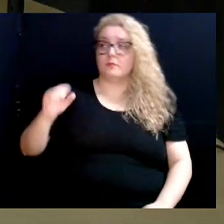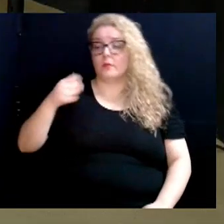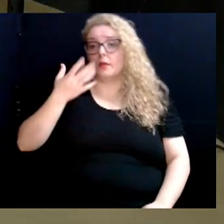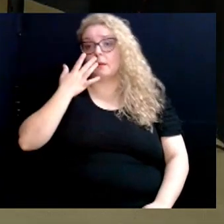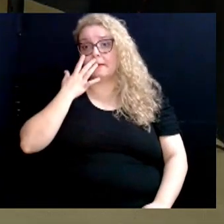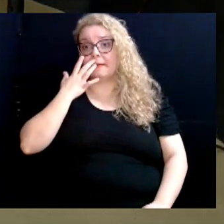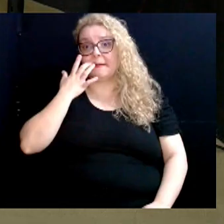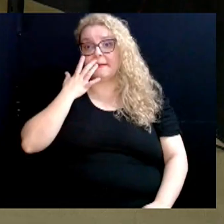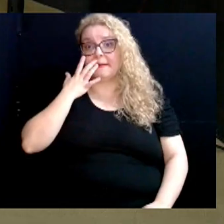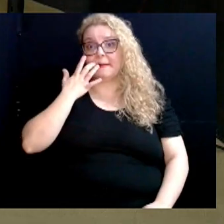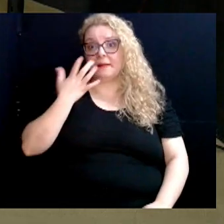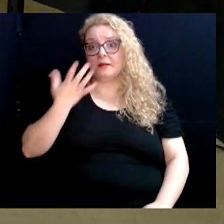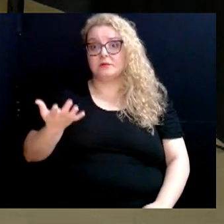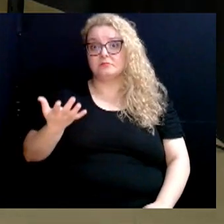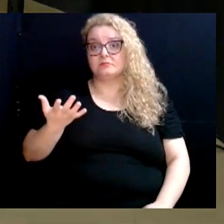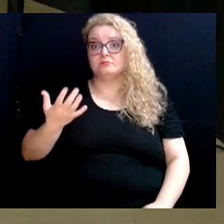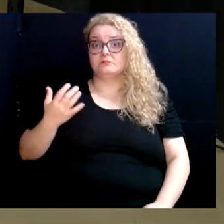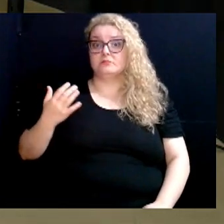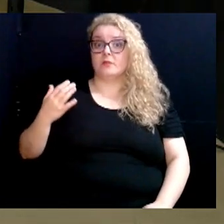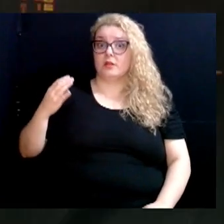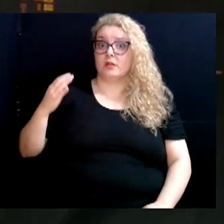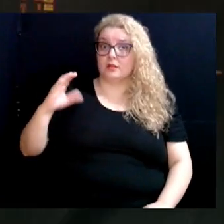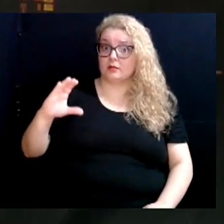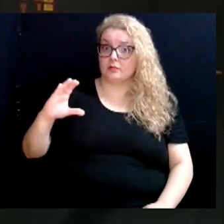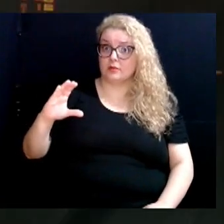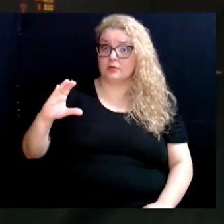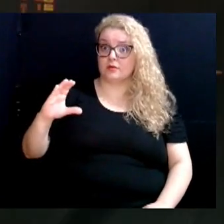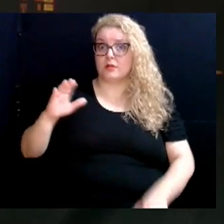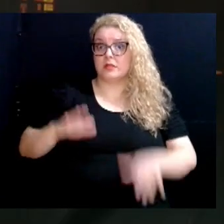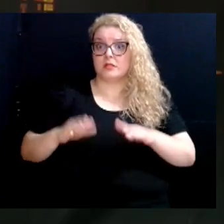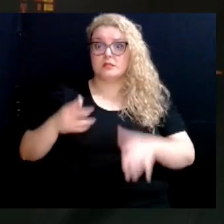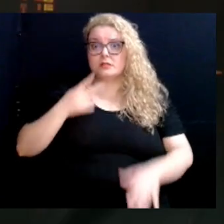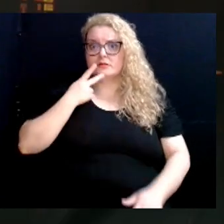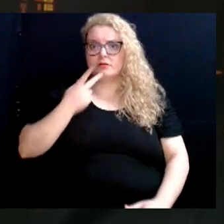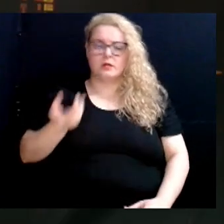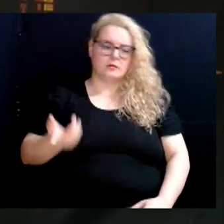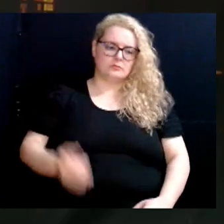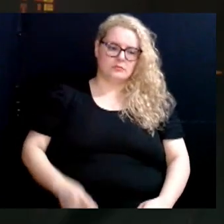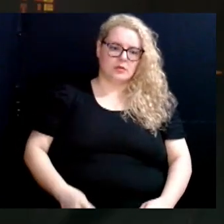olha, postar, e se ninguém... Às vezes a pessoa fala assim, nossa,